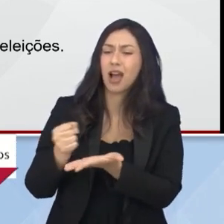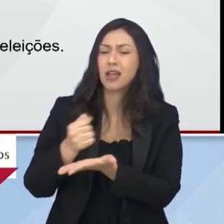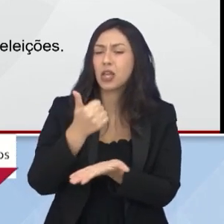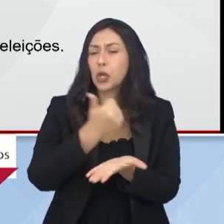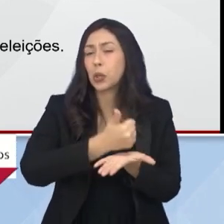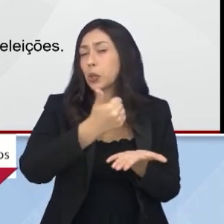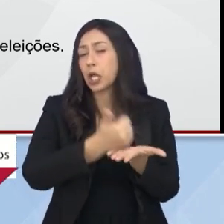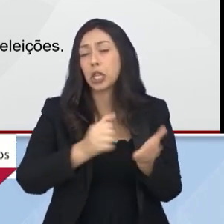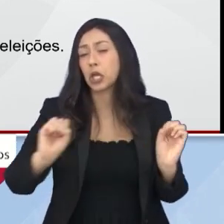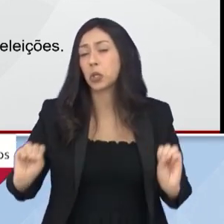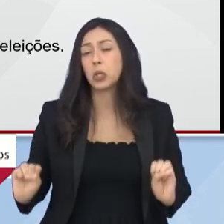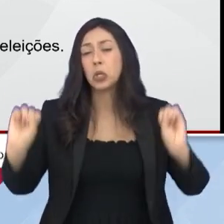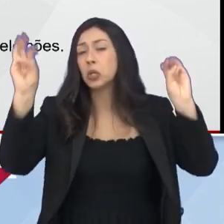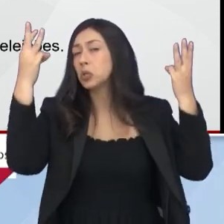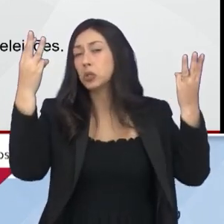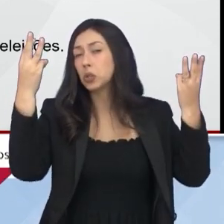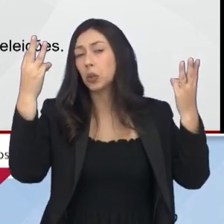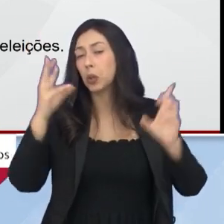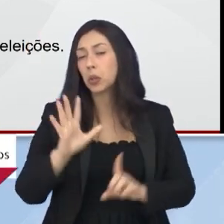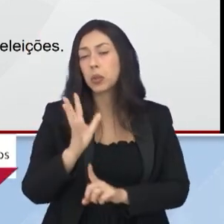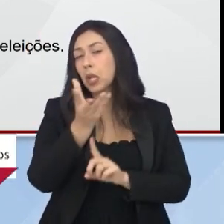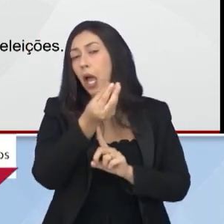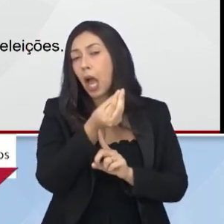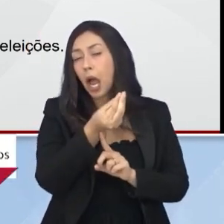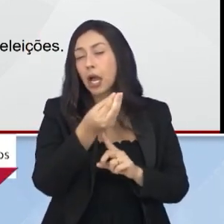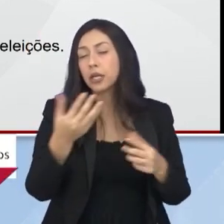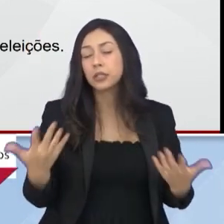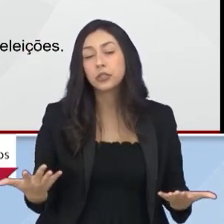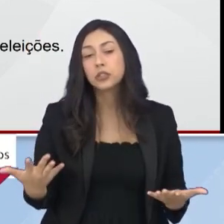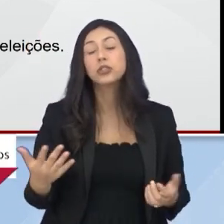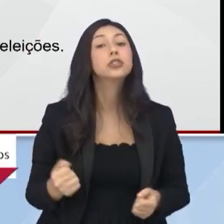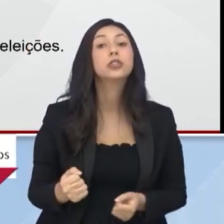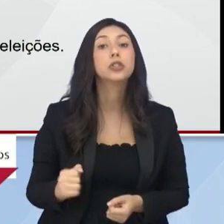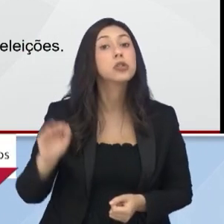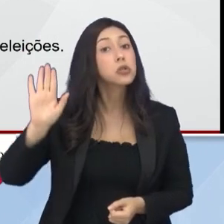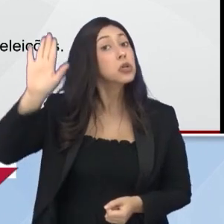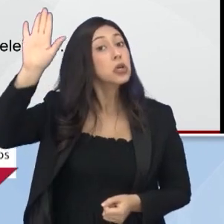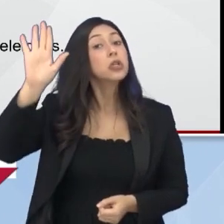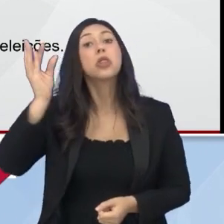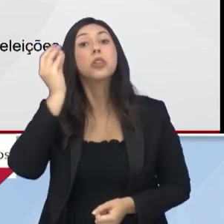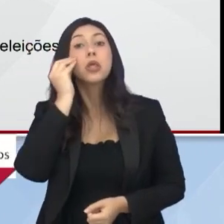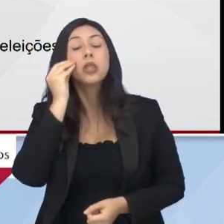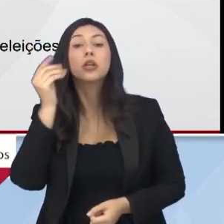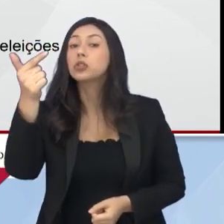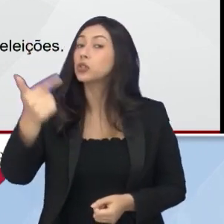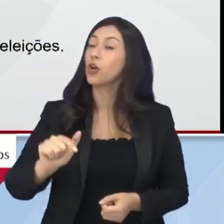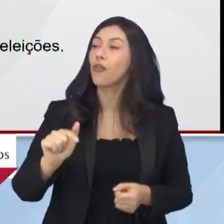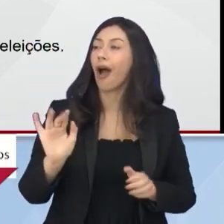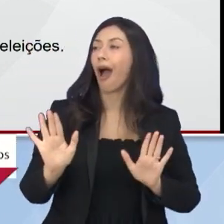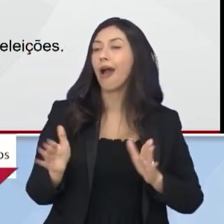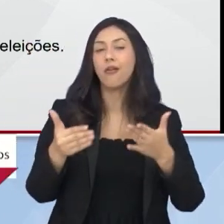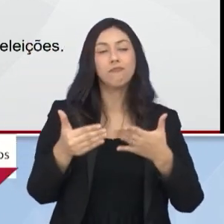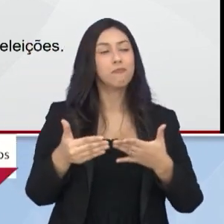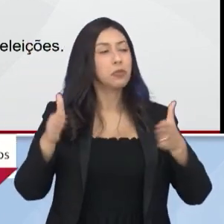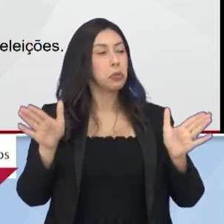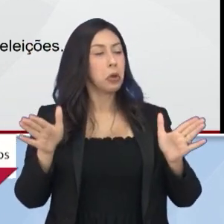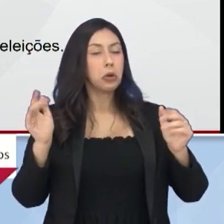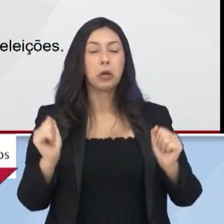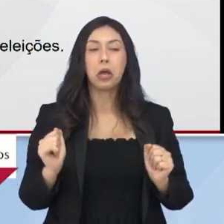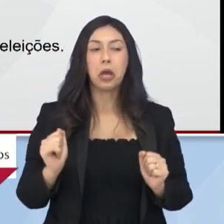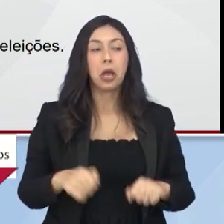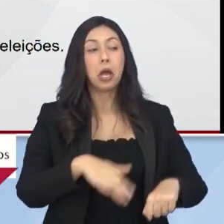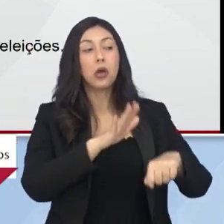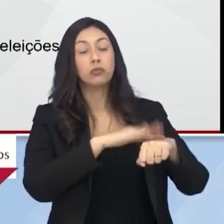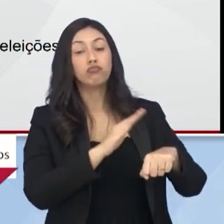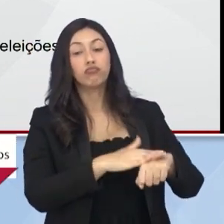shows artísticos é candidato a reeleição vai fazer um inauguração chama lá